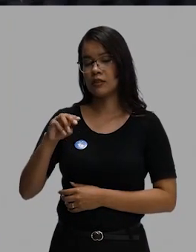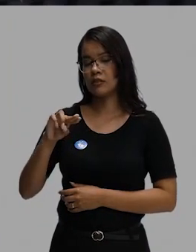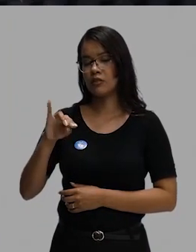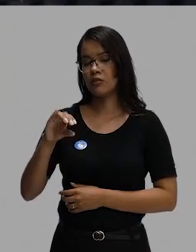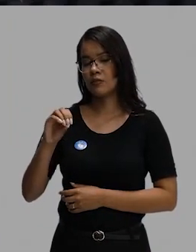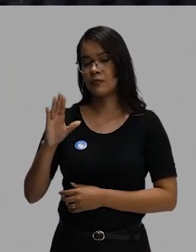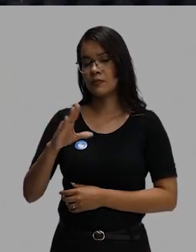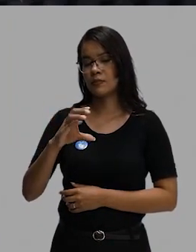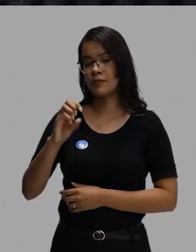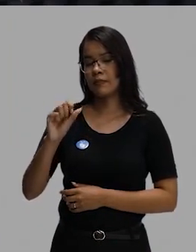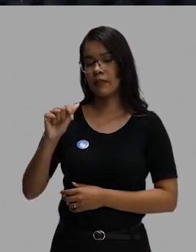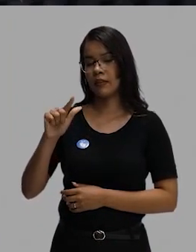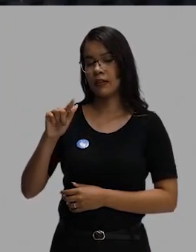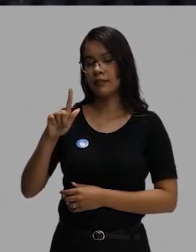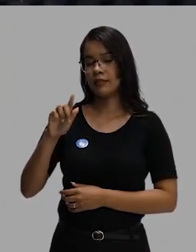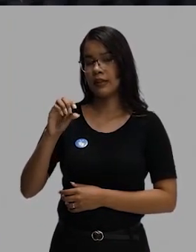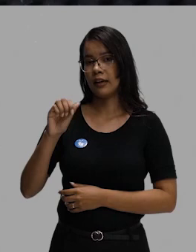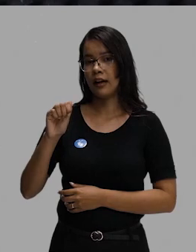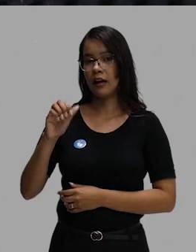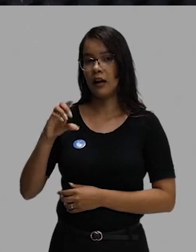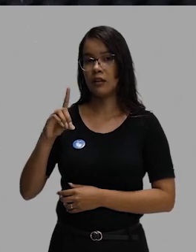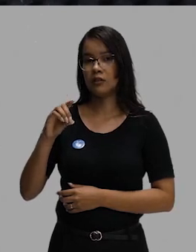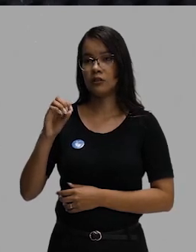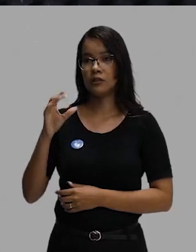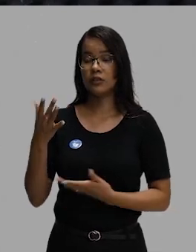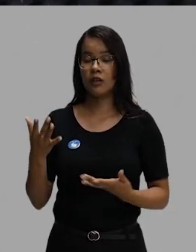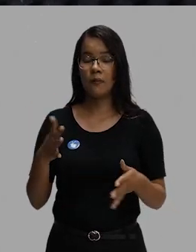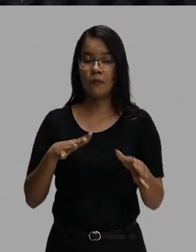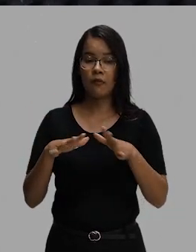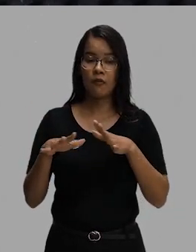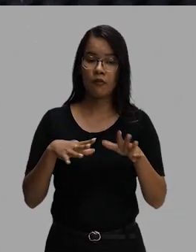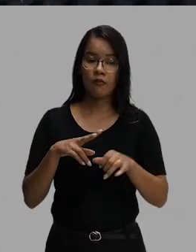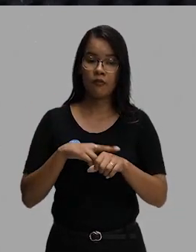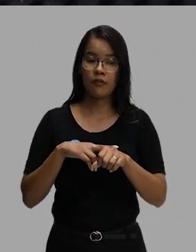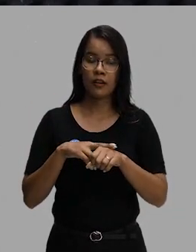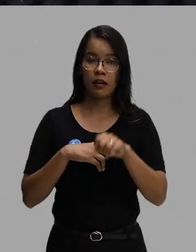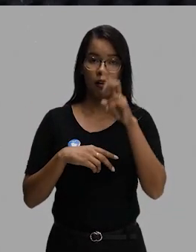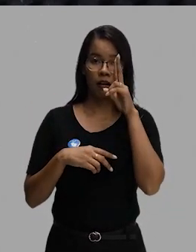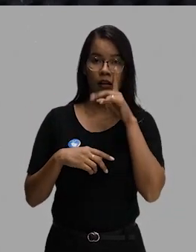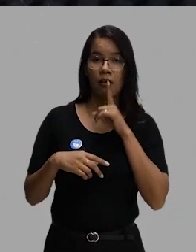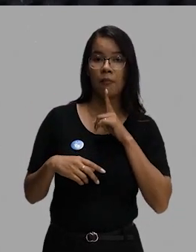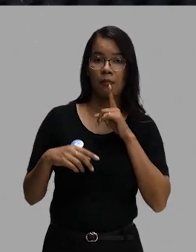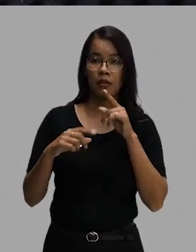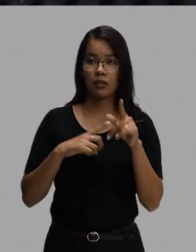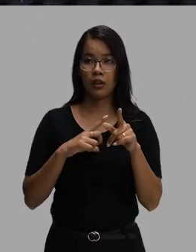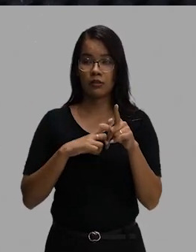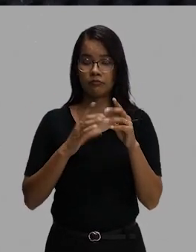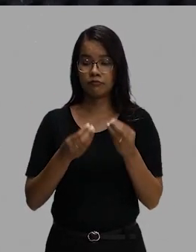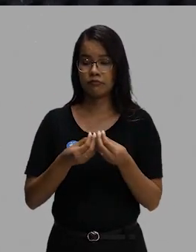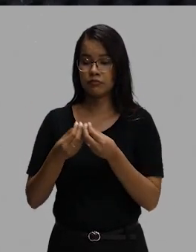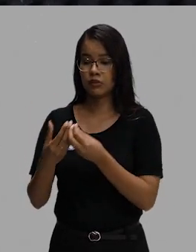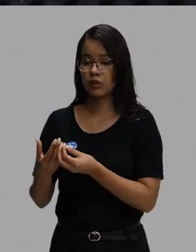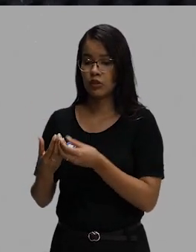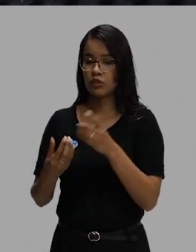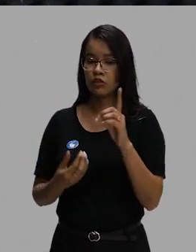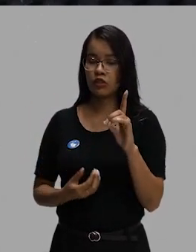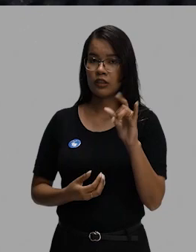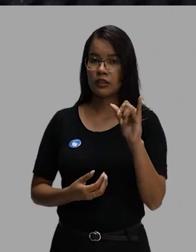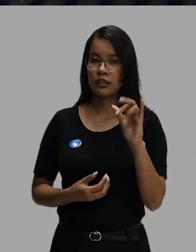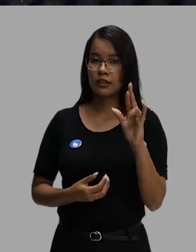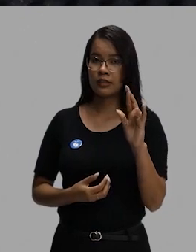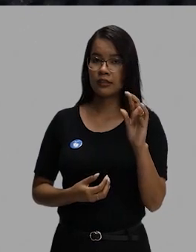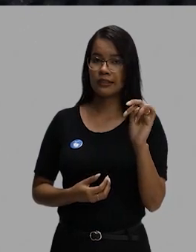ou verde-amarelismo, ou movimento verde-amarelo, ele tem aquele cunho de direita, certo?